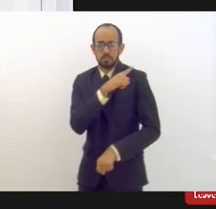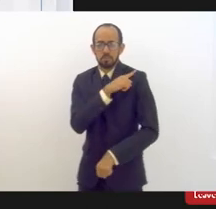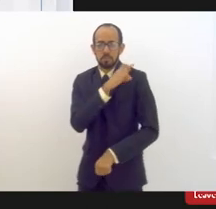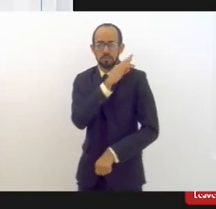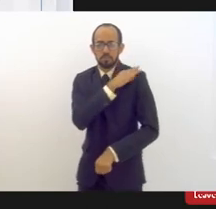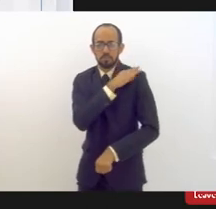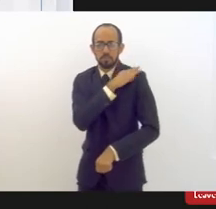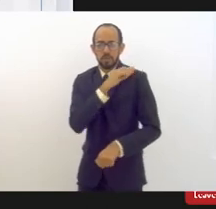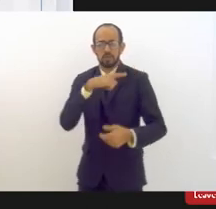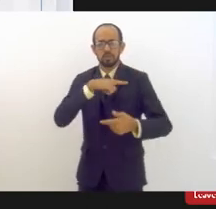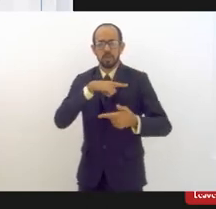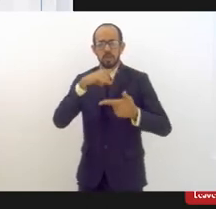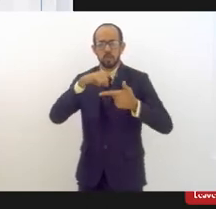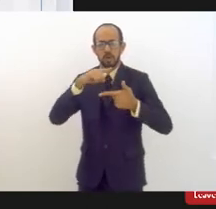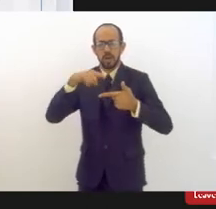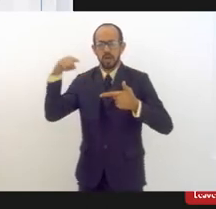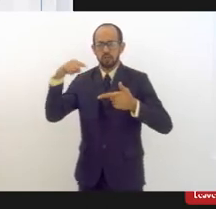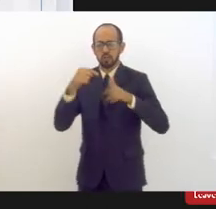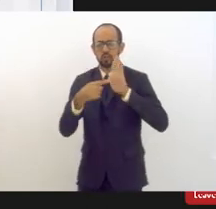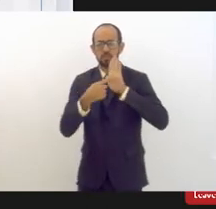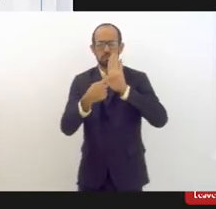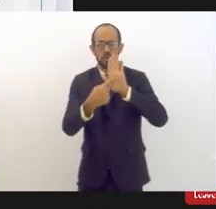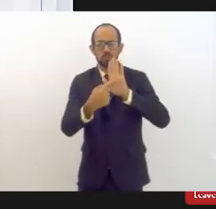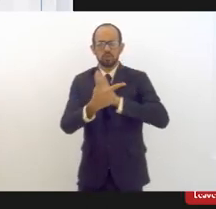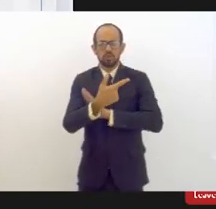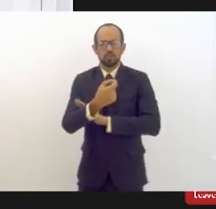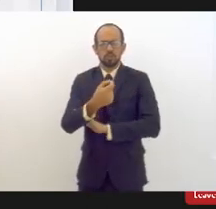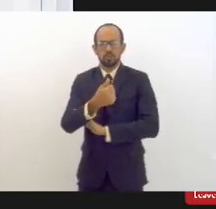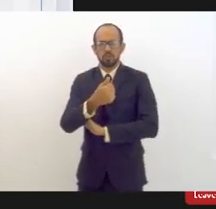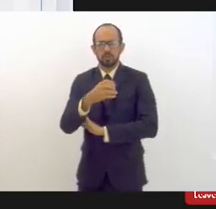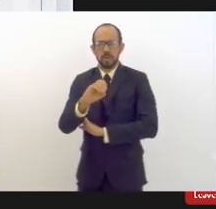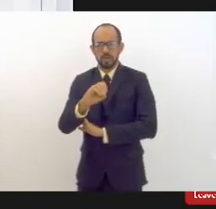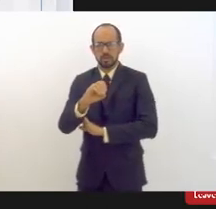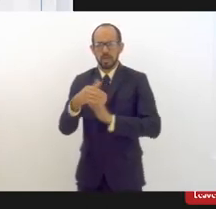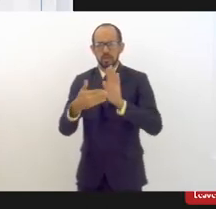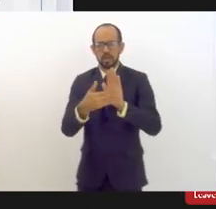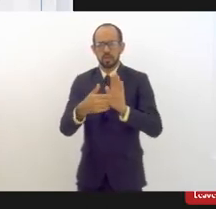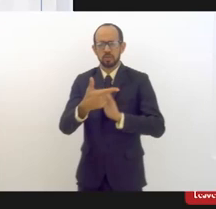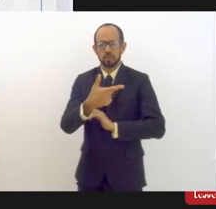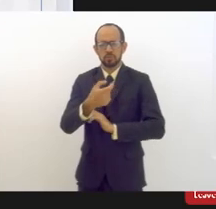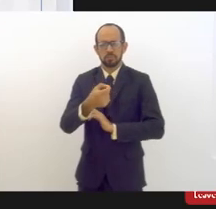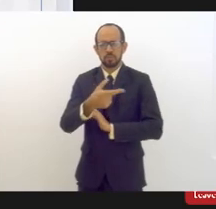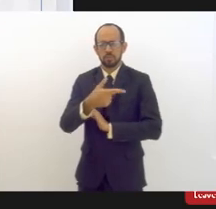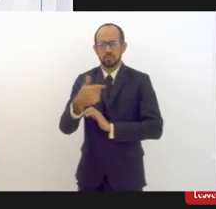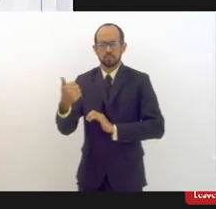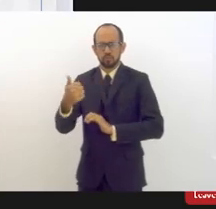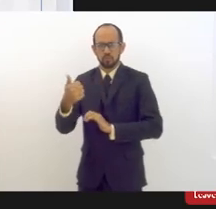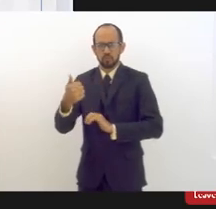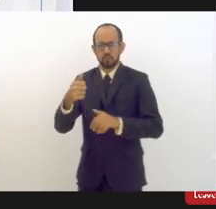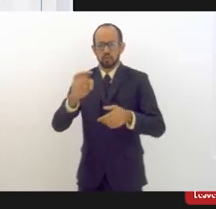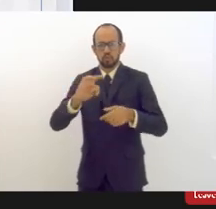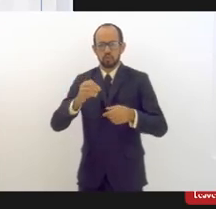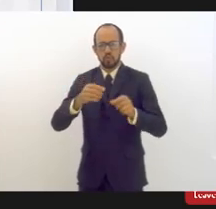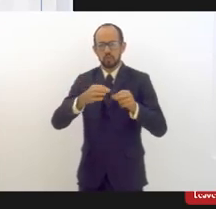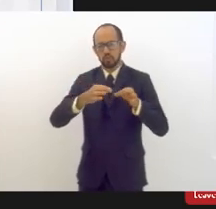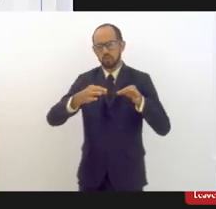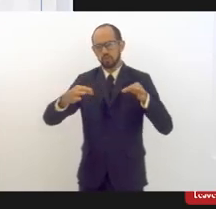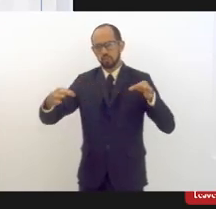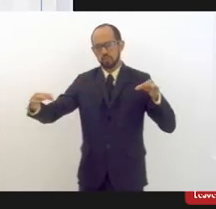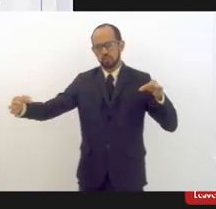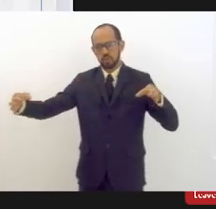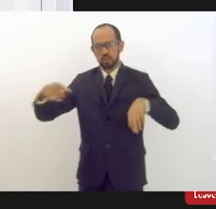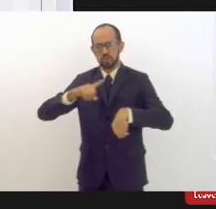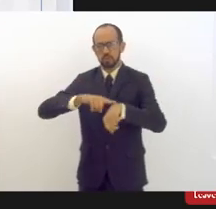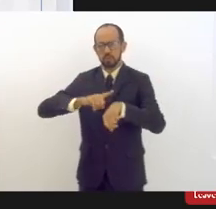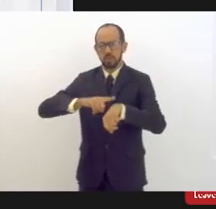que mostra desde 2010 até 2021, né, toda essa linha do tempo. Em 2021, a